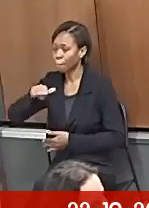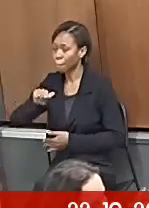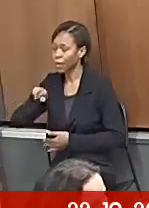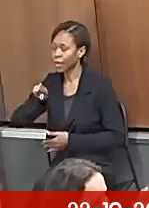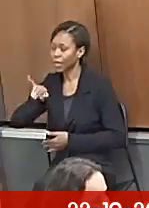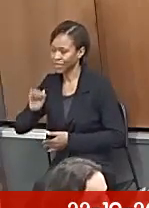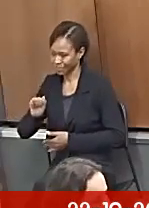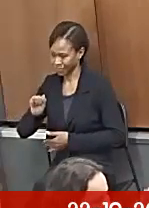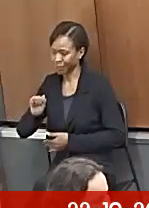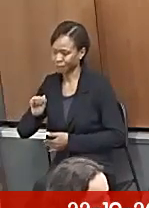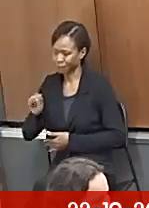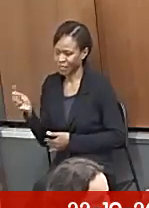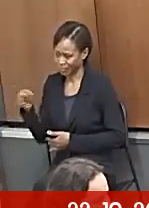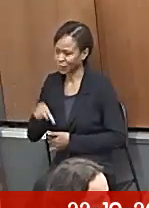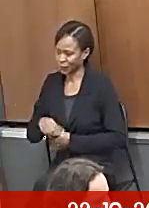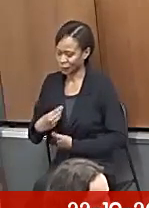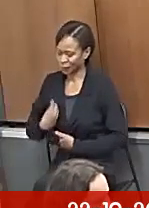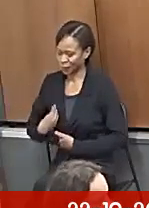né?